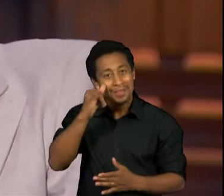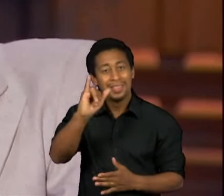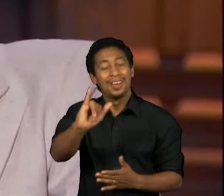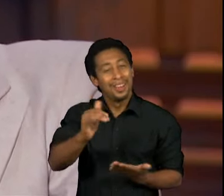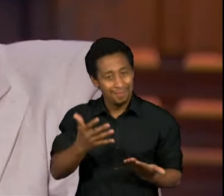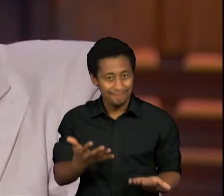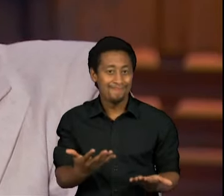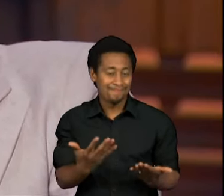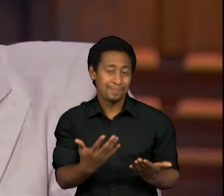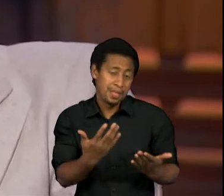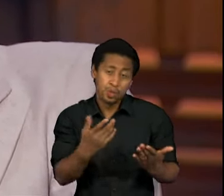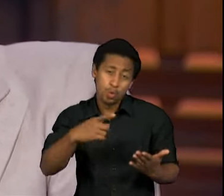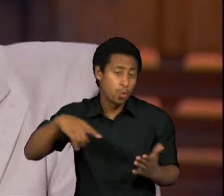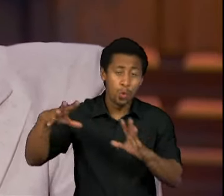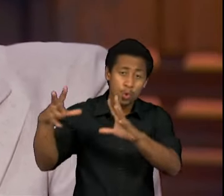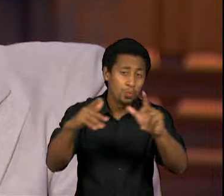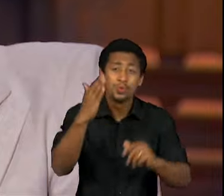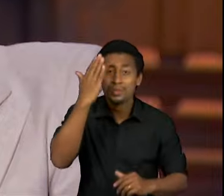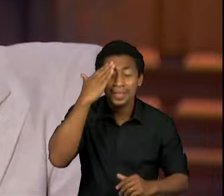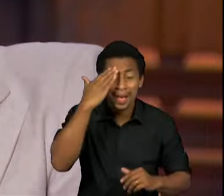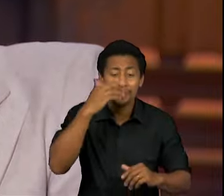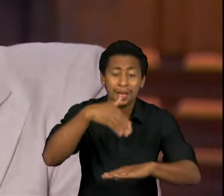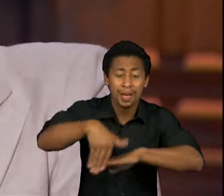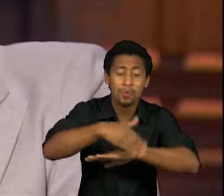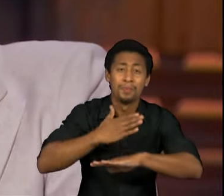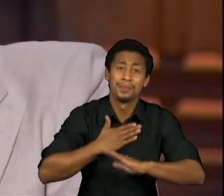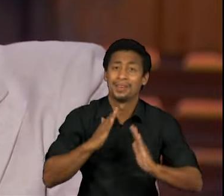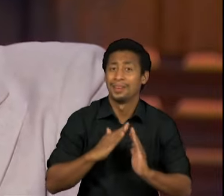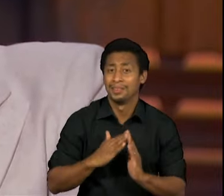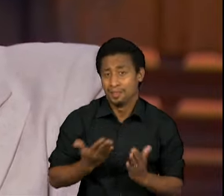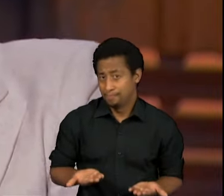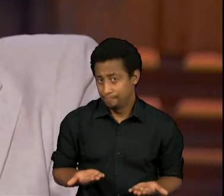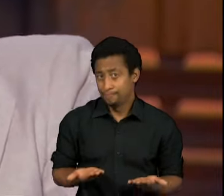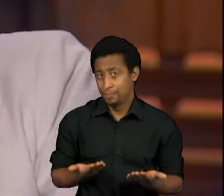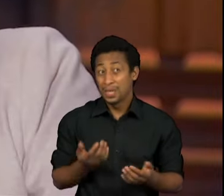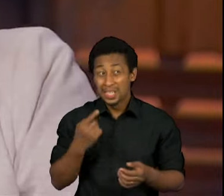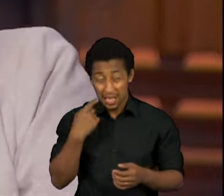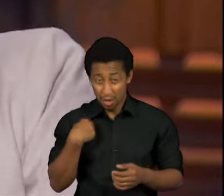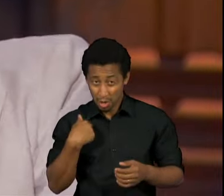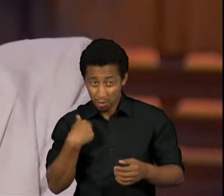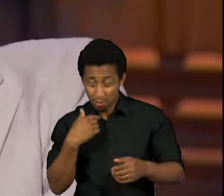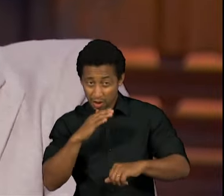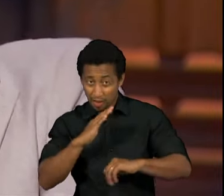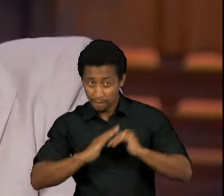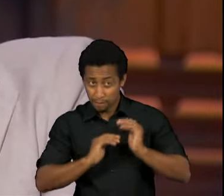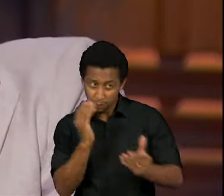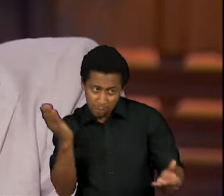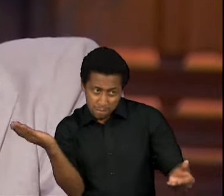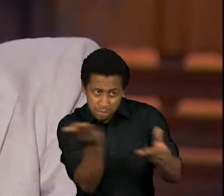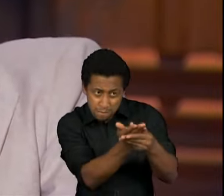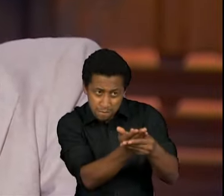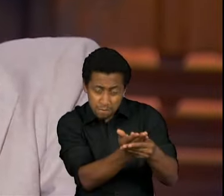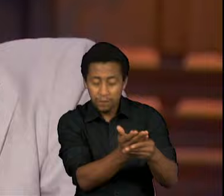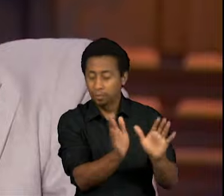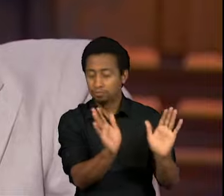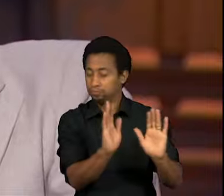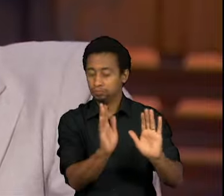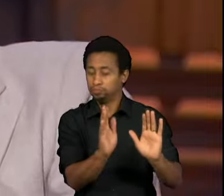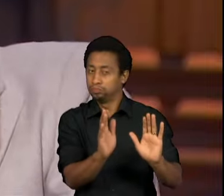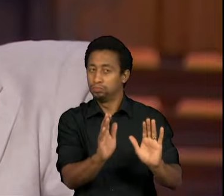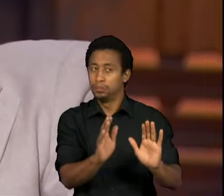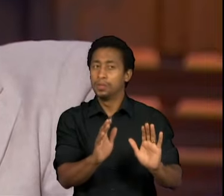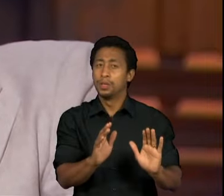eu fiquei muito curiosa Mas em vez de processar o indivíduo é assim devido a sem caráter foi bom